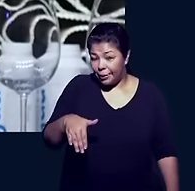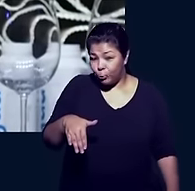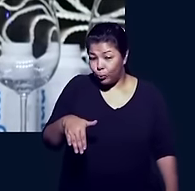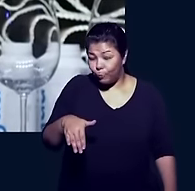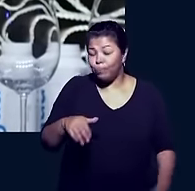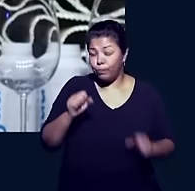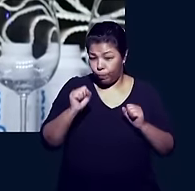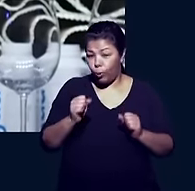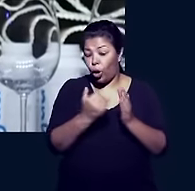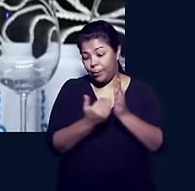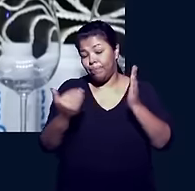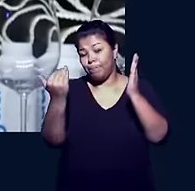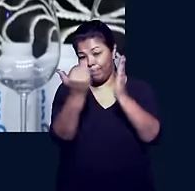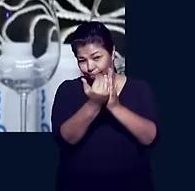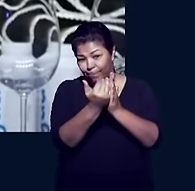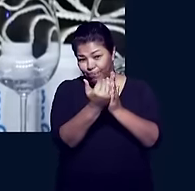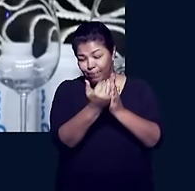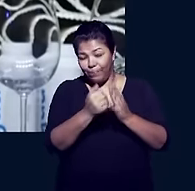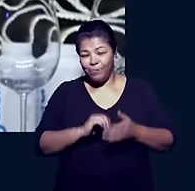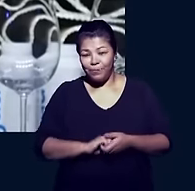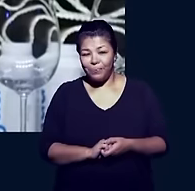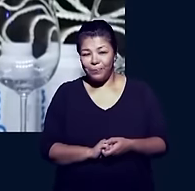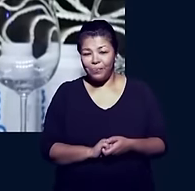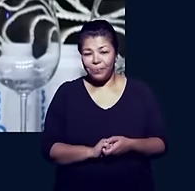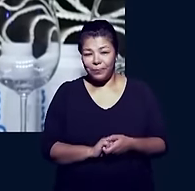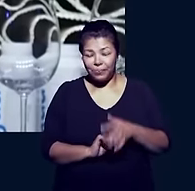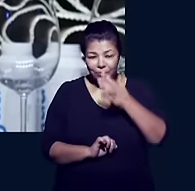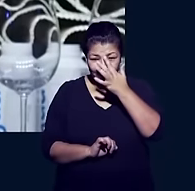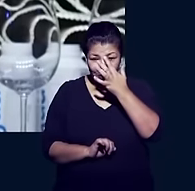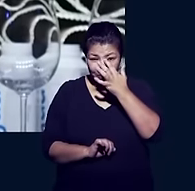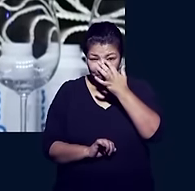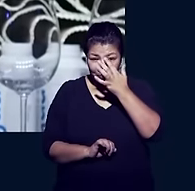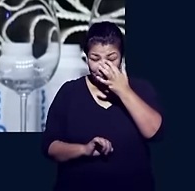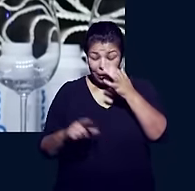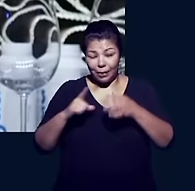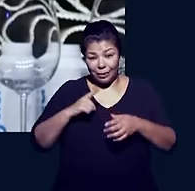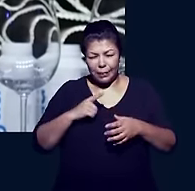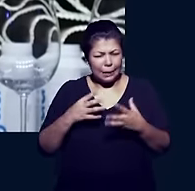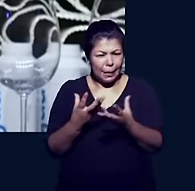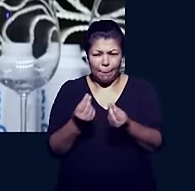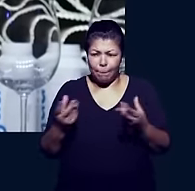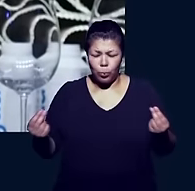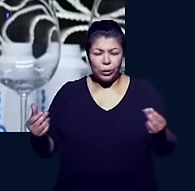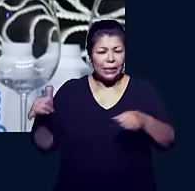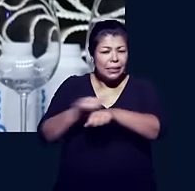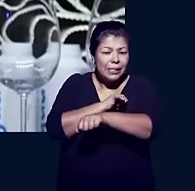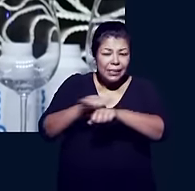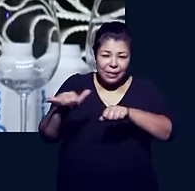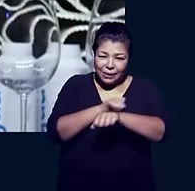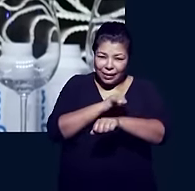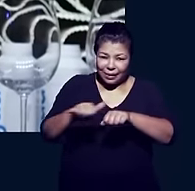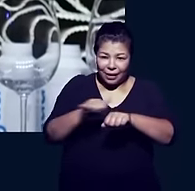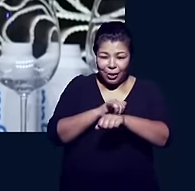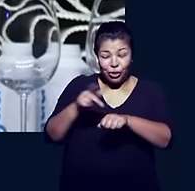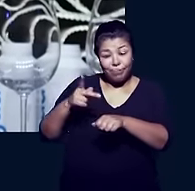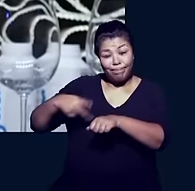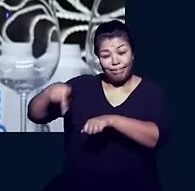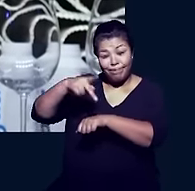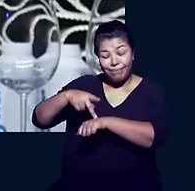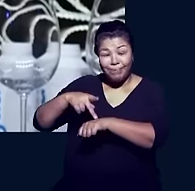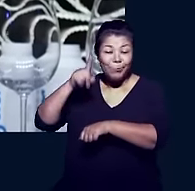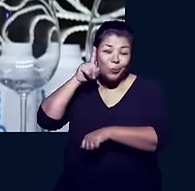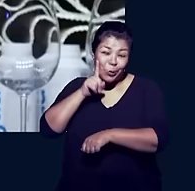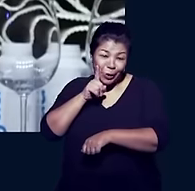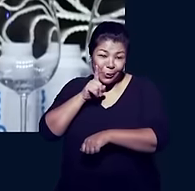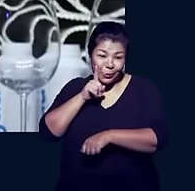fixa que o na verdade no hard Landing T dos Estados Unidos é muito melhor do que no soft Landing Então